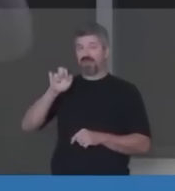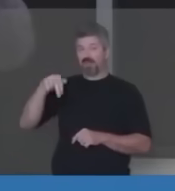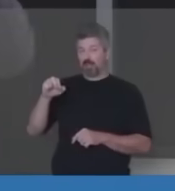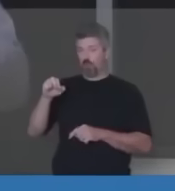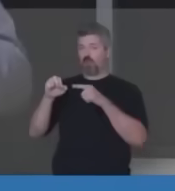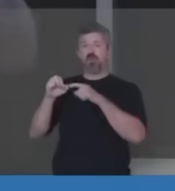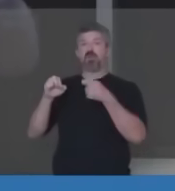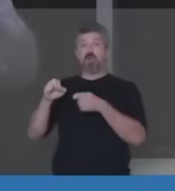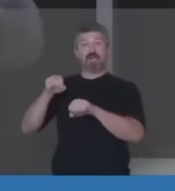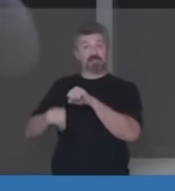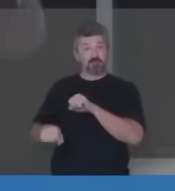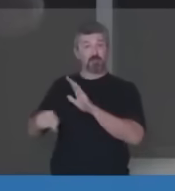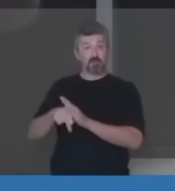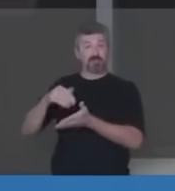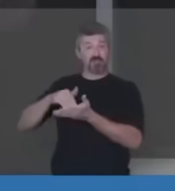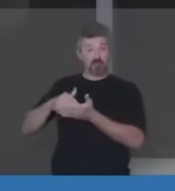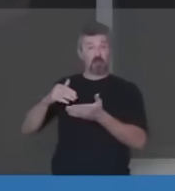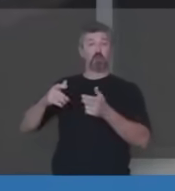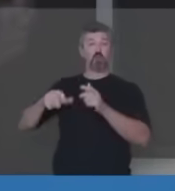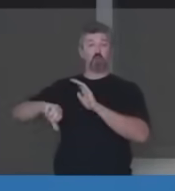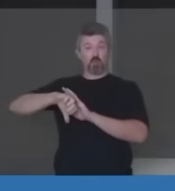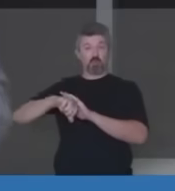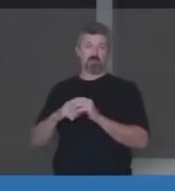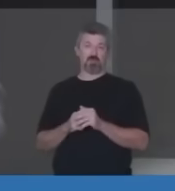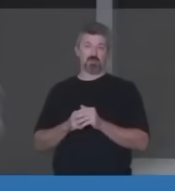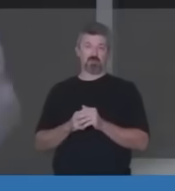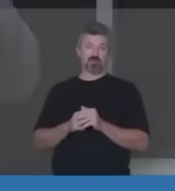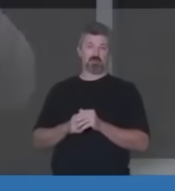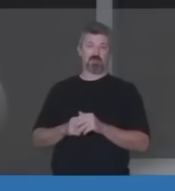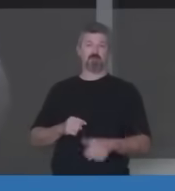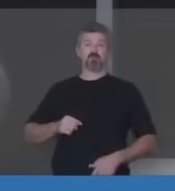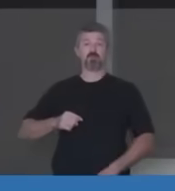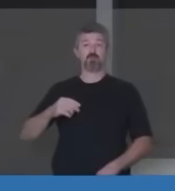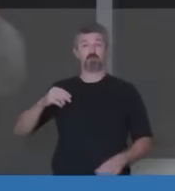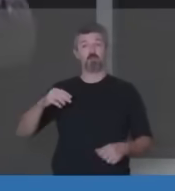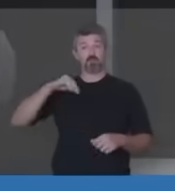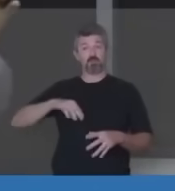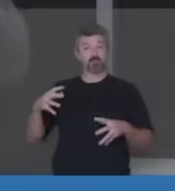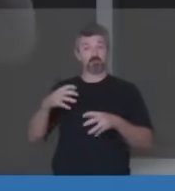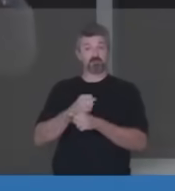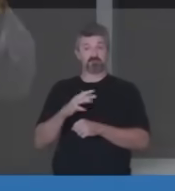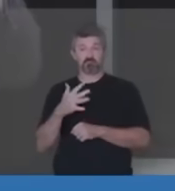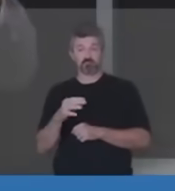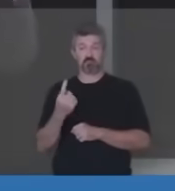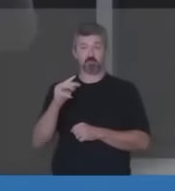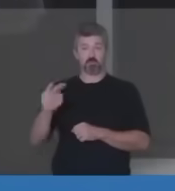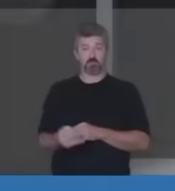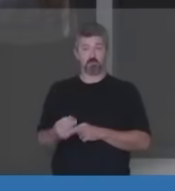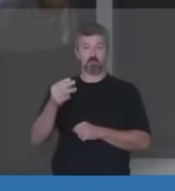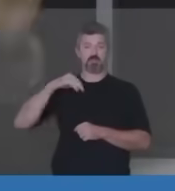crime, matador, relação com milícia. Nomeados no gabinete. Receberam um total, em média, de 1 milhão